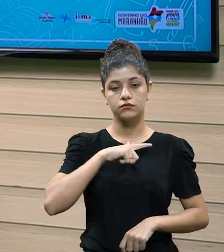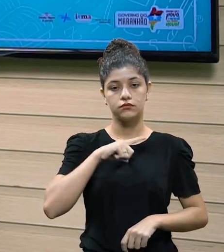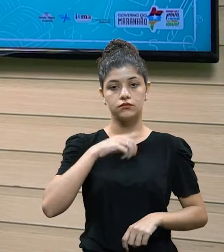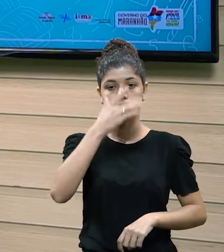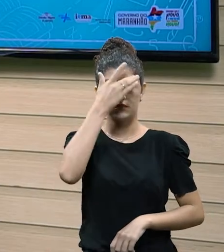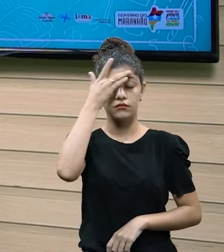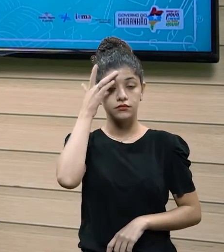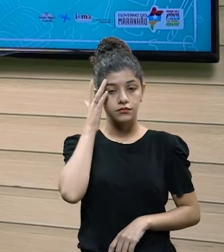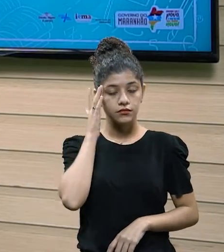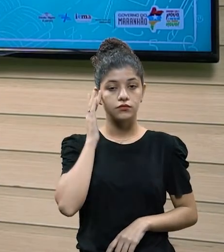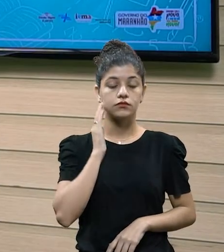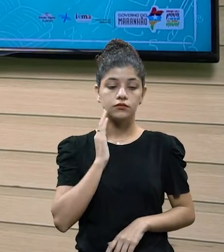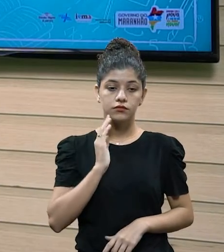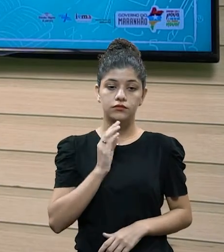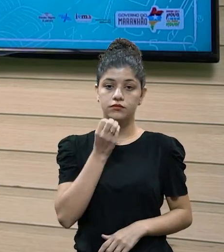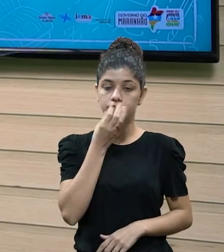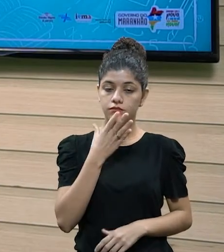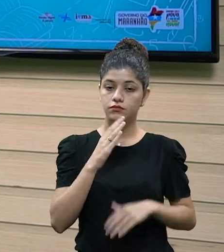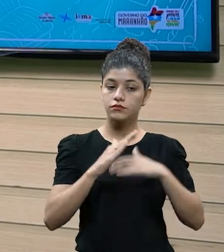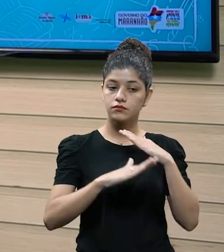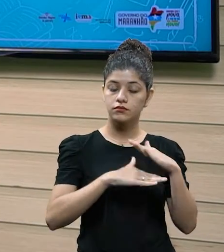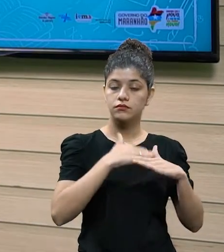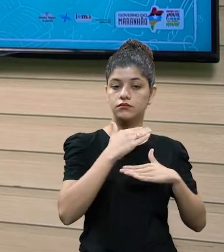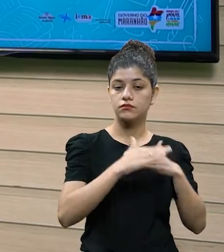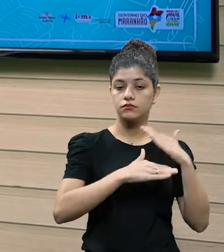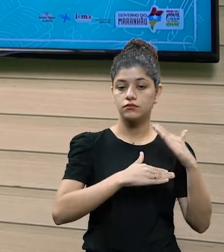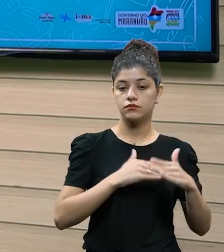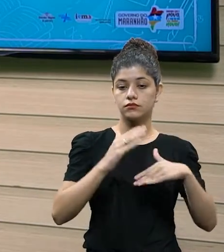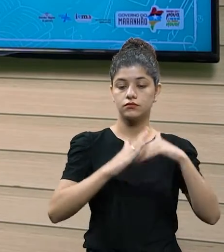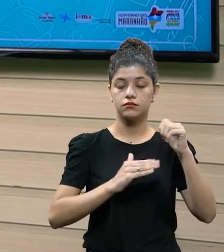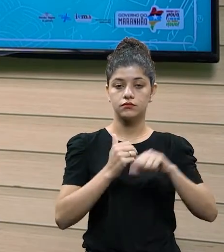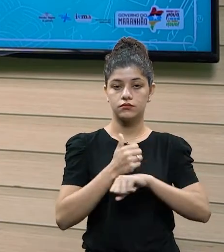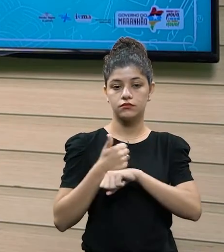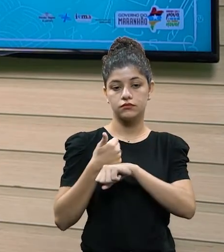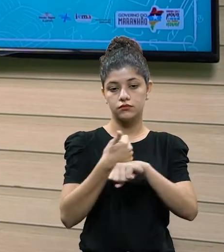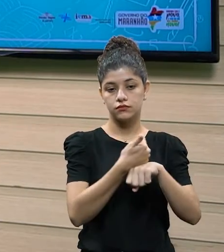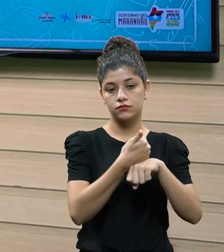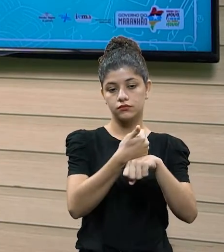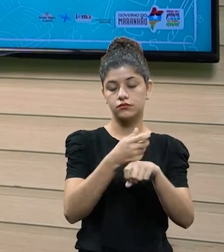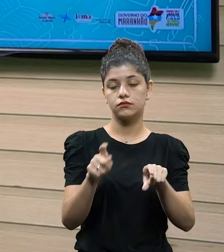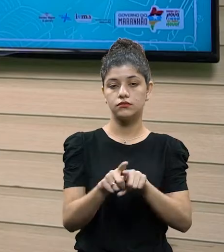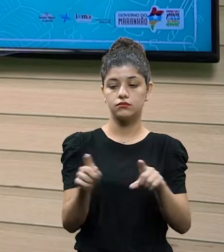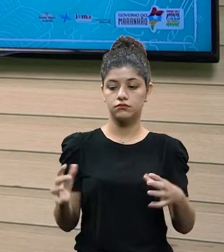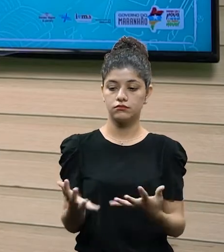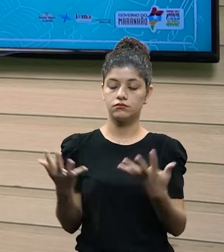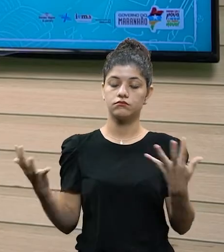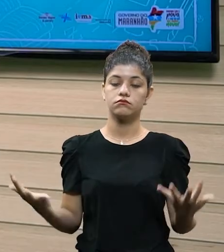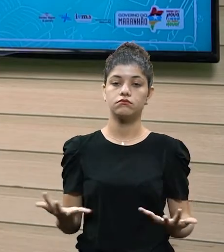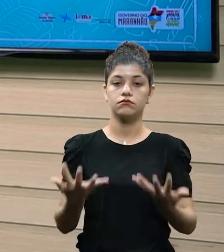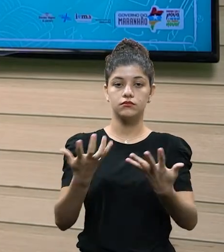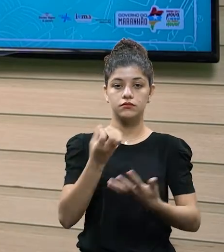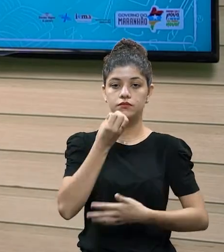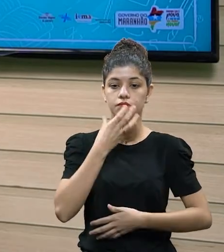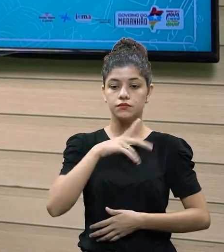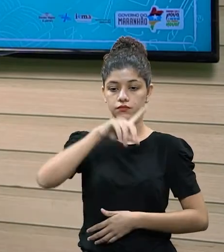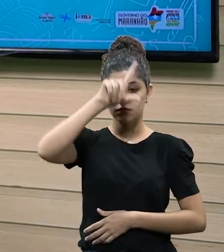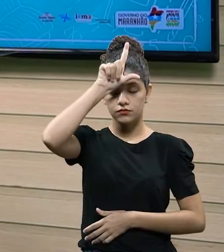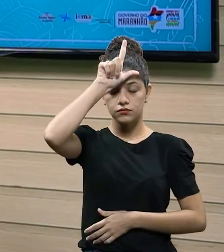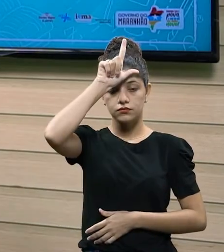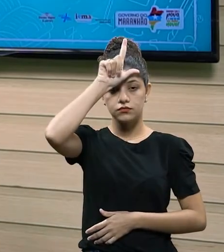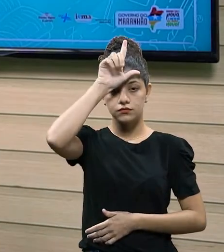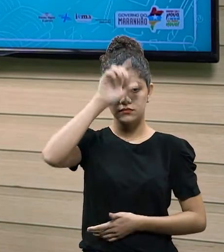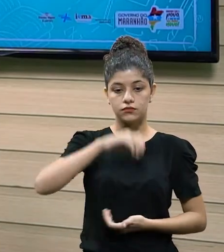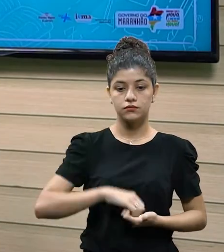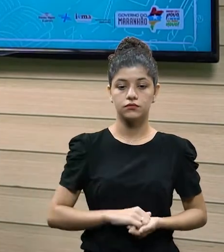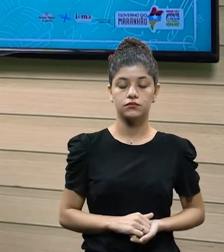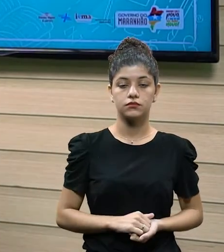por trás. Existem pessoas desenvolvendo, pessoas capacitadas, mas pessoas motivadas, bons líderes,